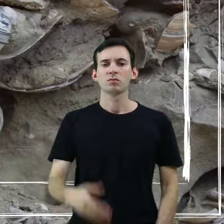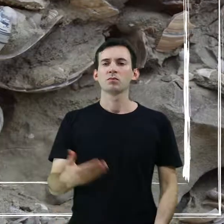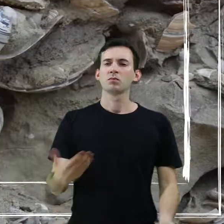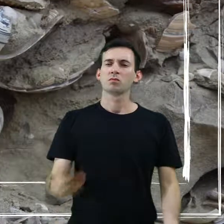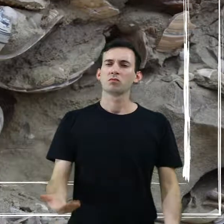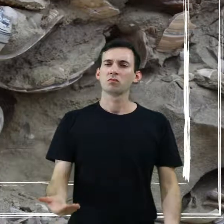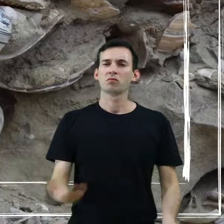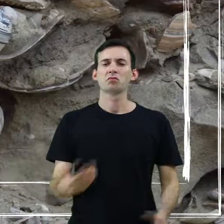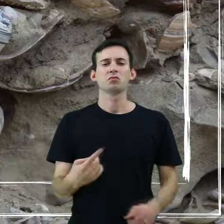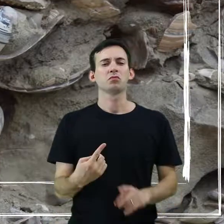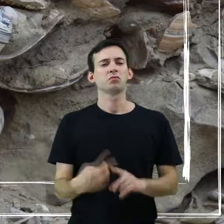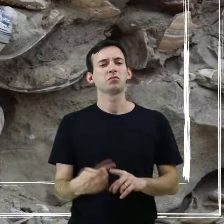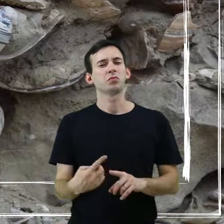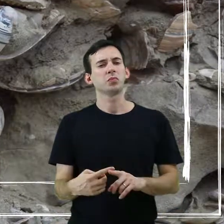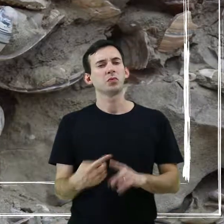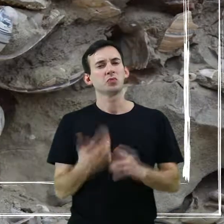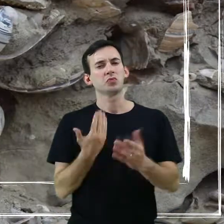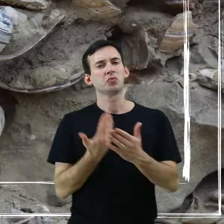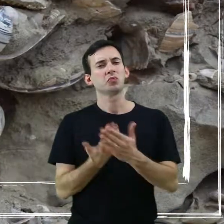os bivalves?